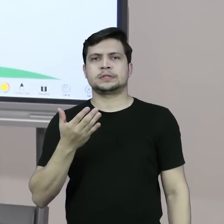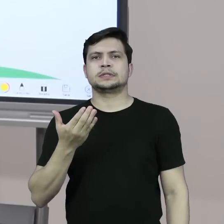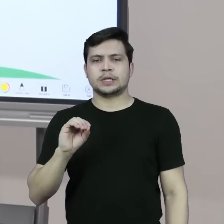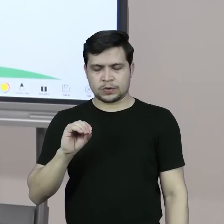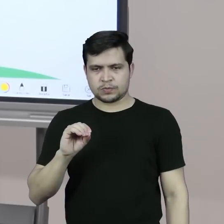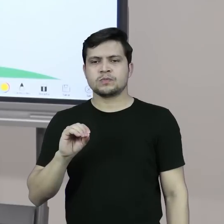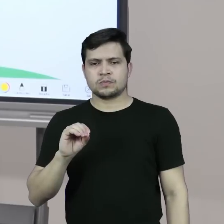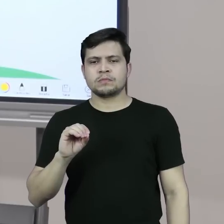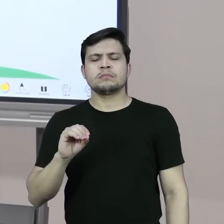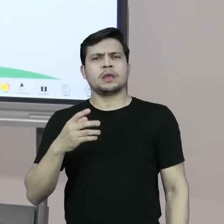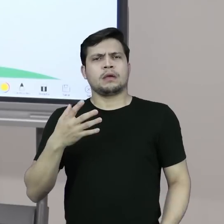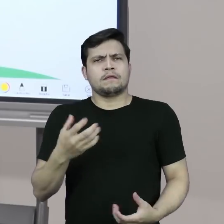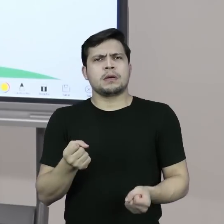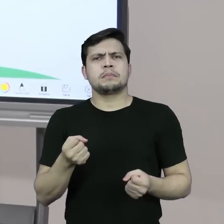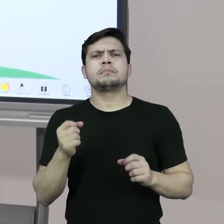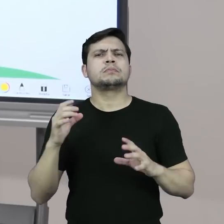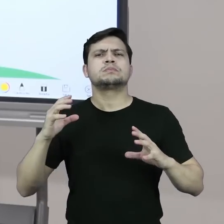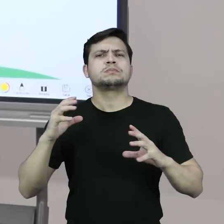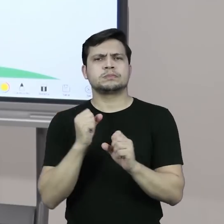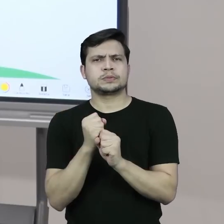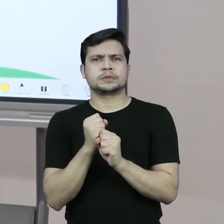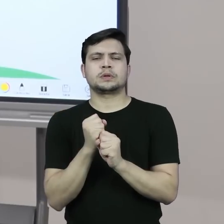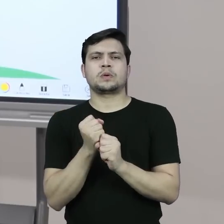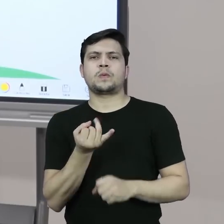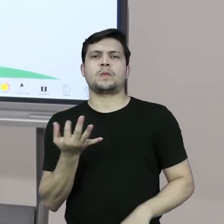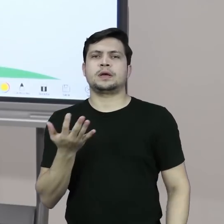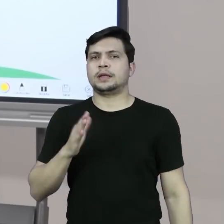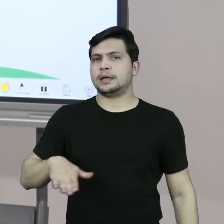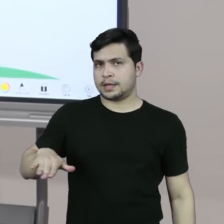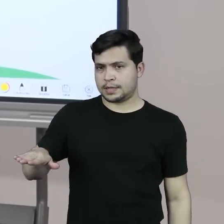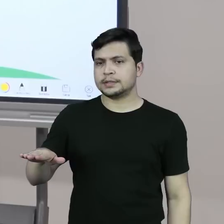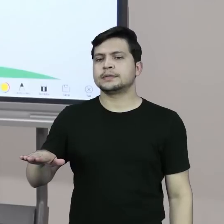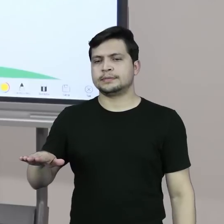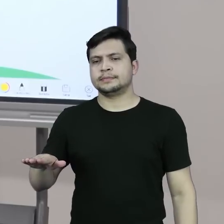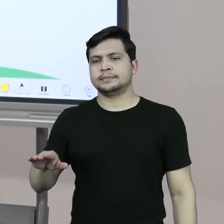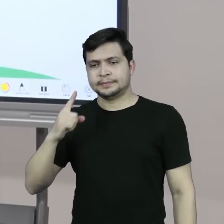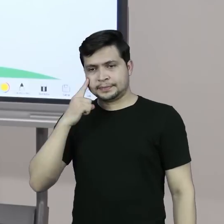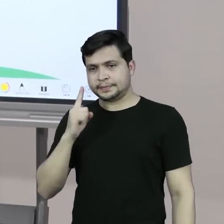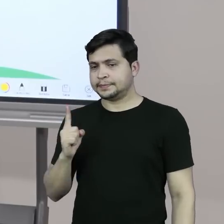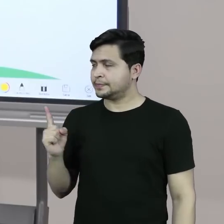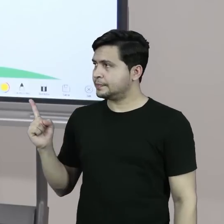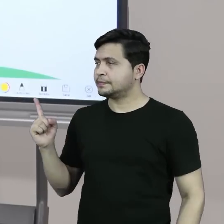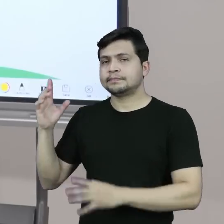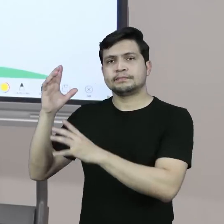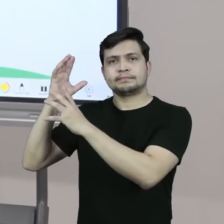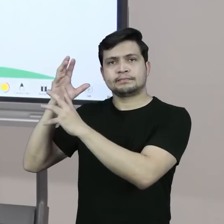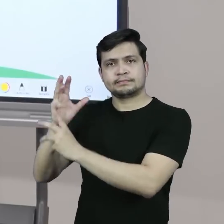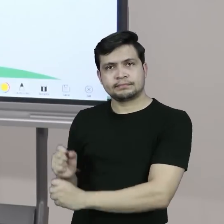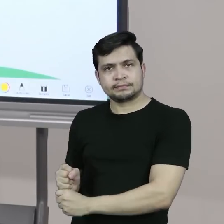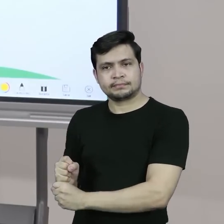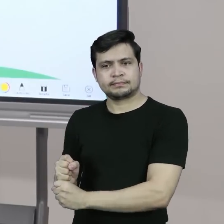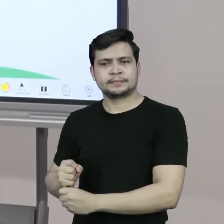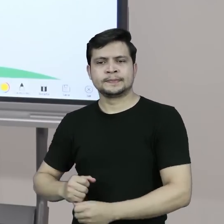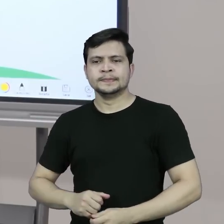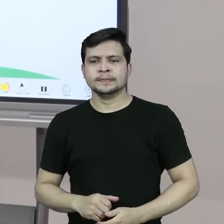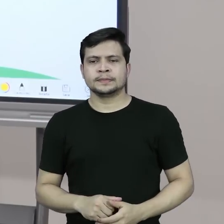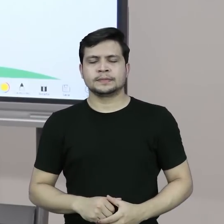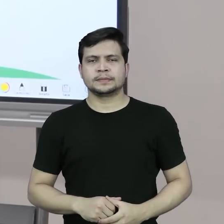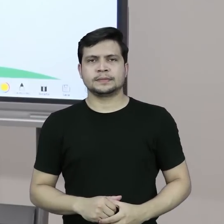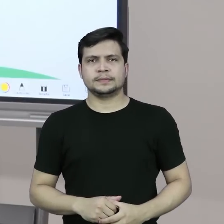desses dois números. 12 por 2 nós temos então o nosso sexto valor e o nosso